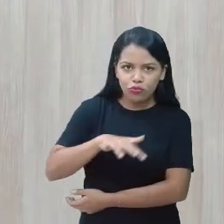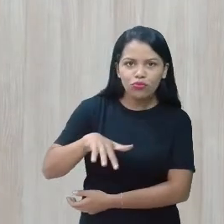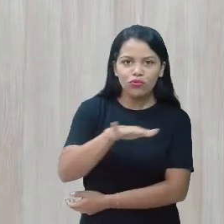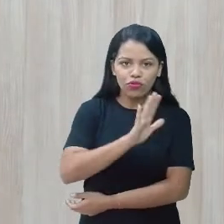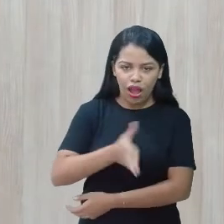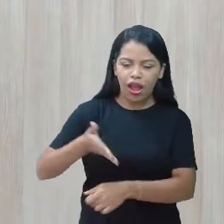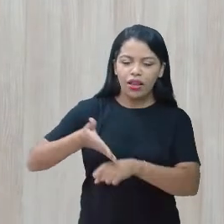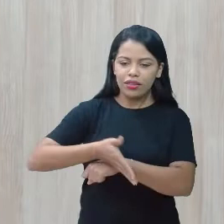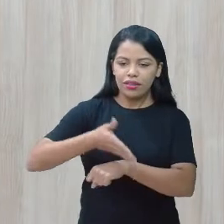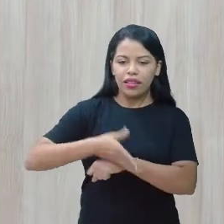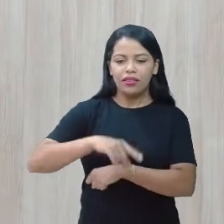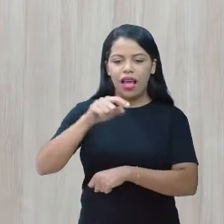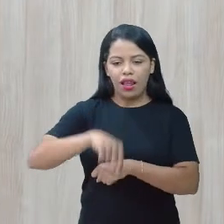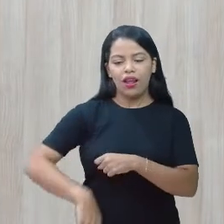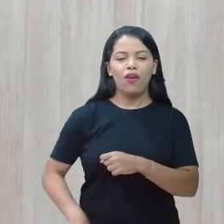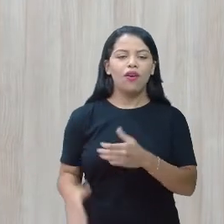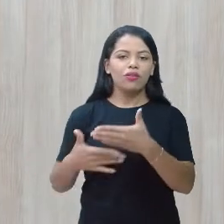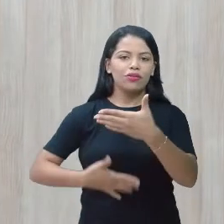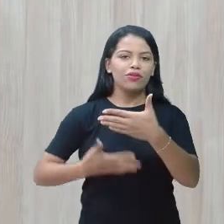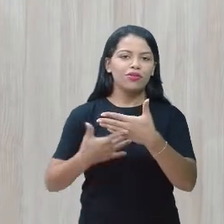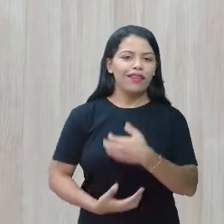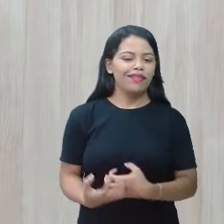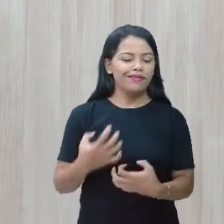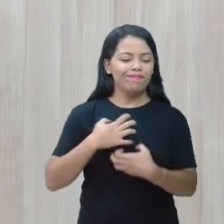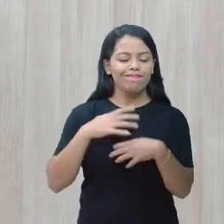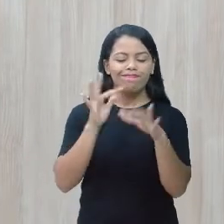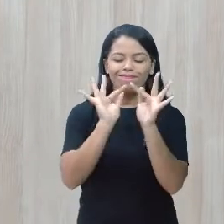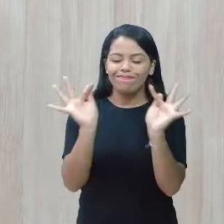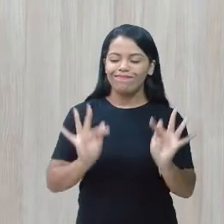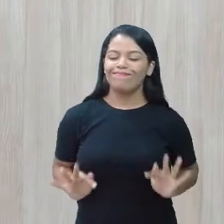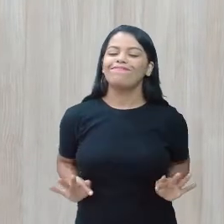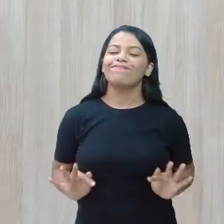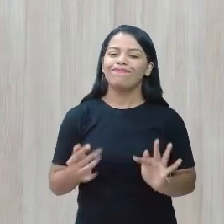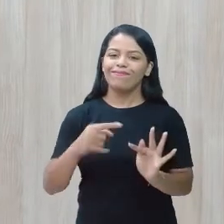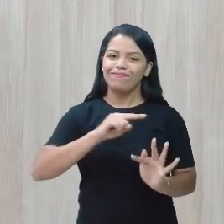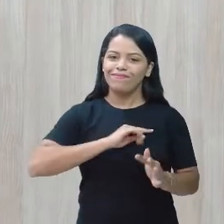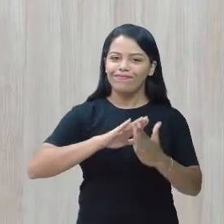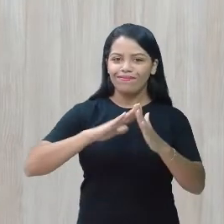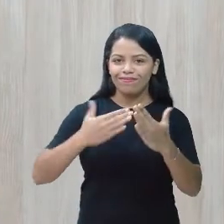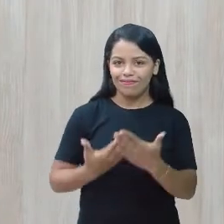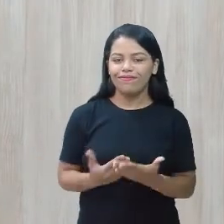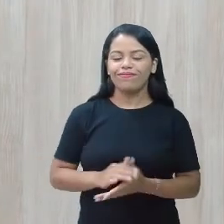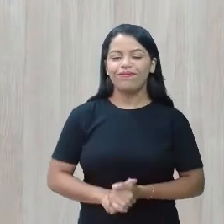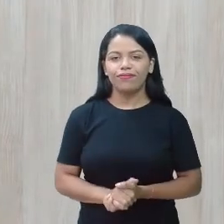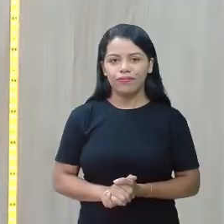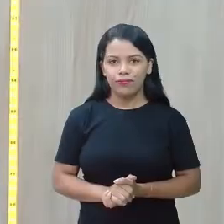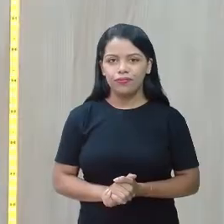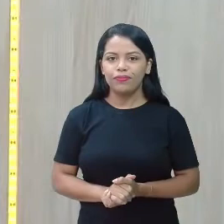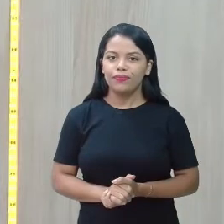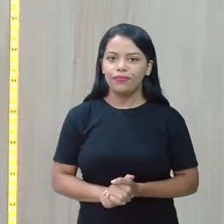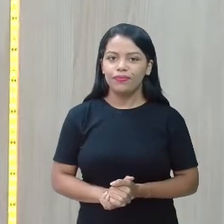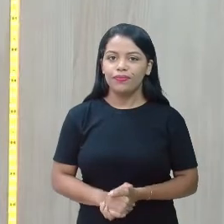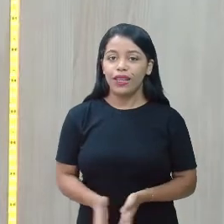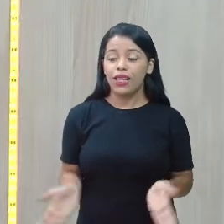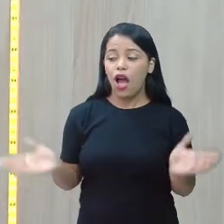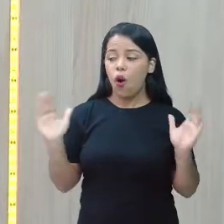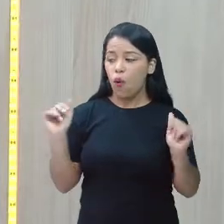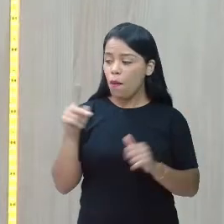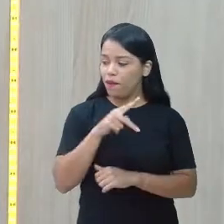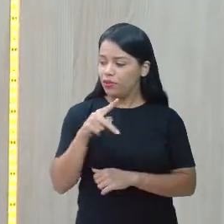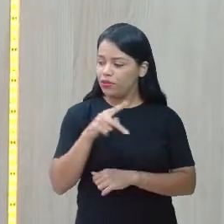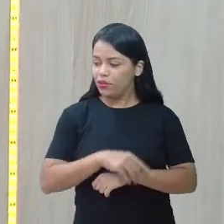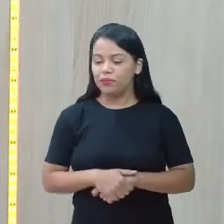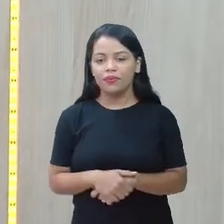conectados e isso é uma alegria muito grande para a nossa escola. Dá um alô aí, professora